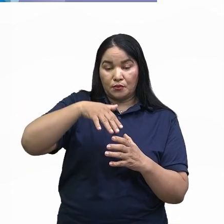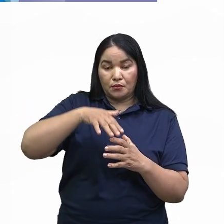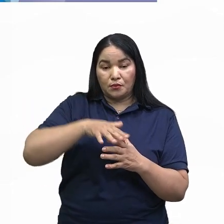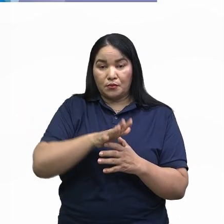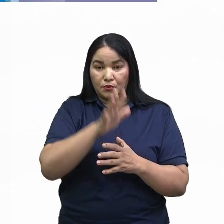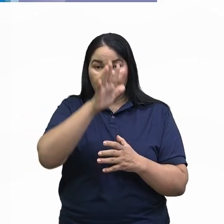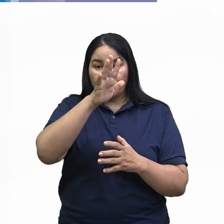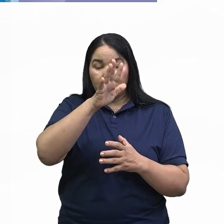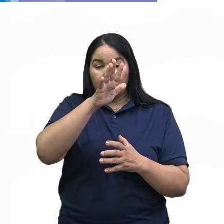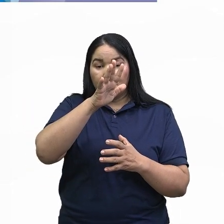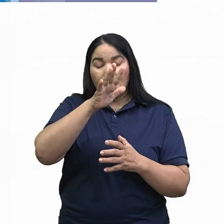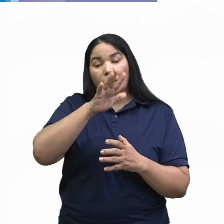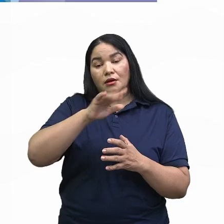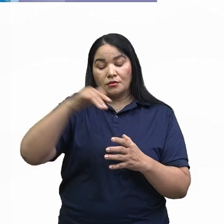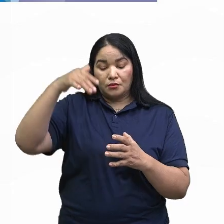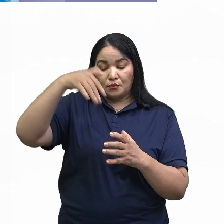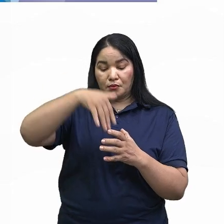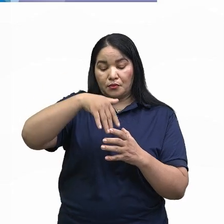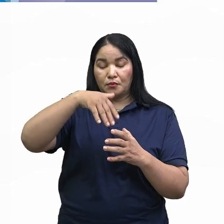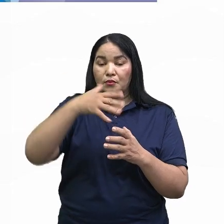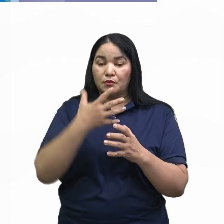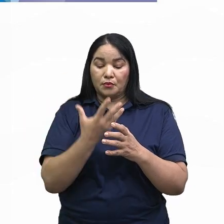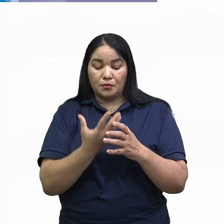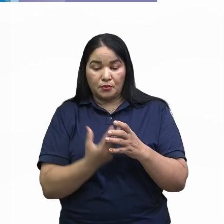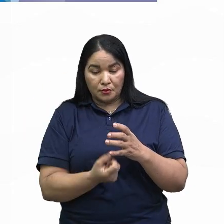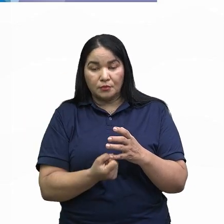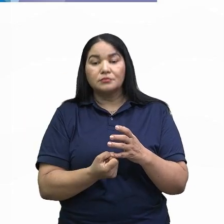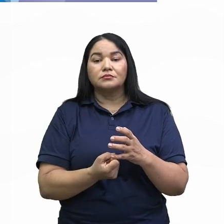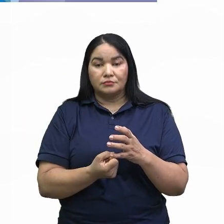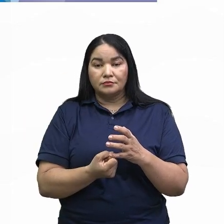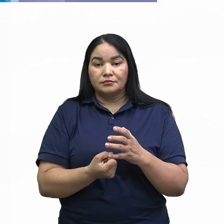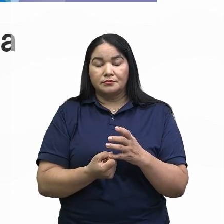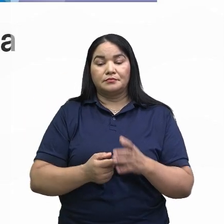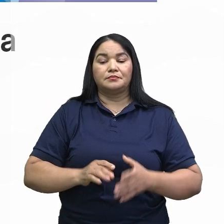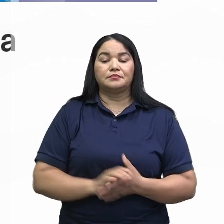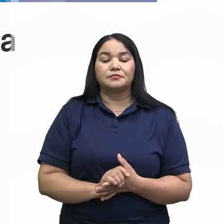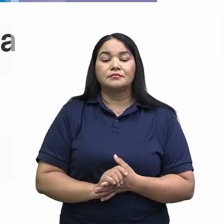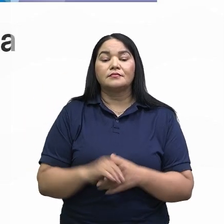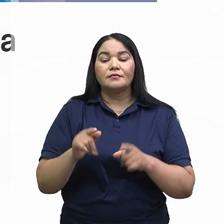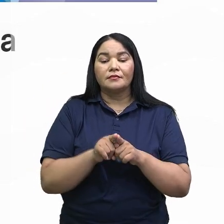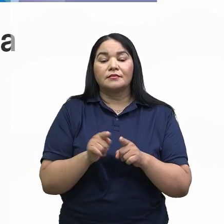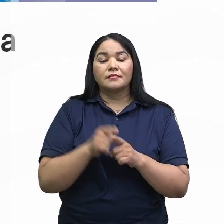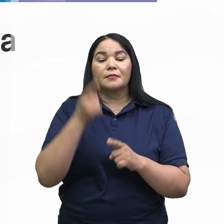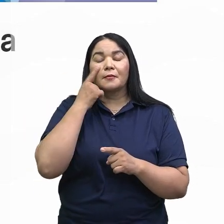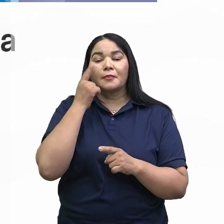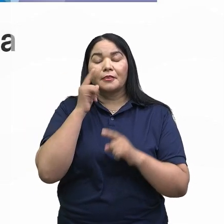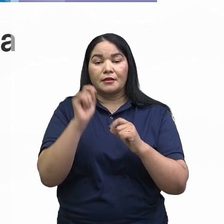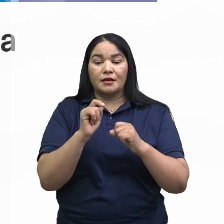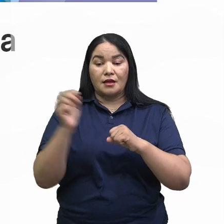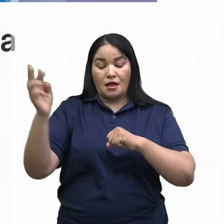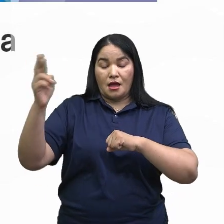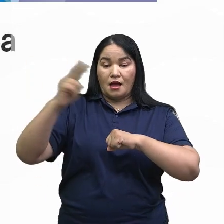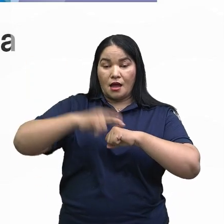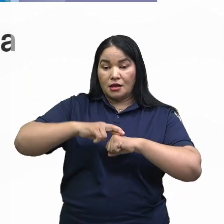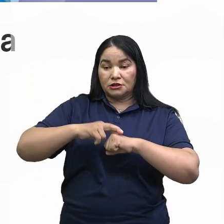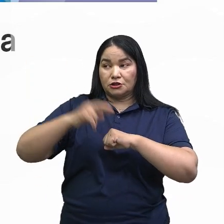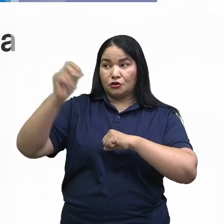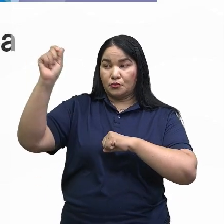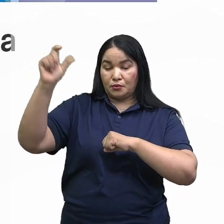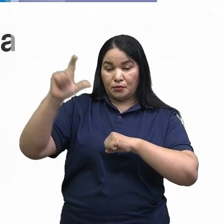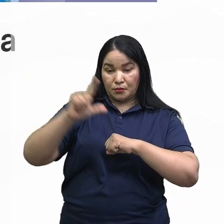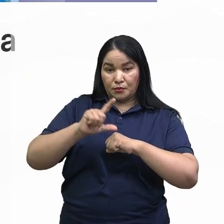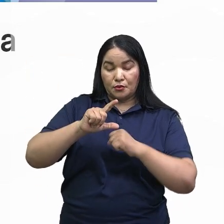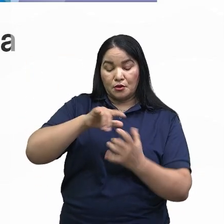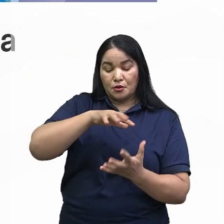mas uma parte é absorvida. Né? Então, a gente vai observar que nesse fenômeno, a radiação solar que chega até a